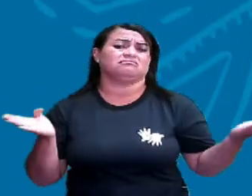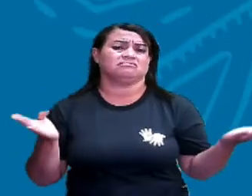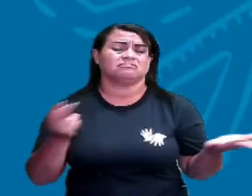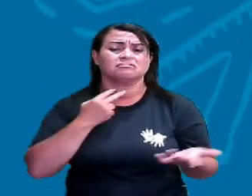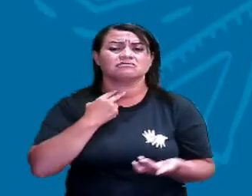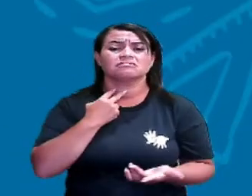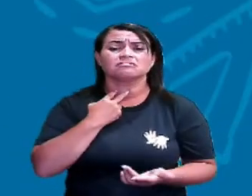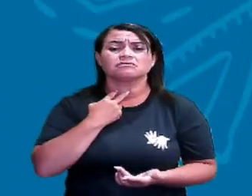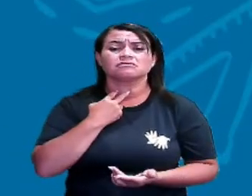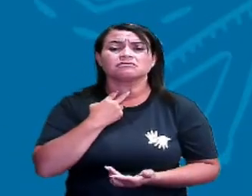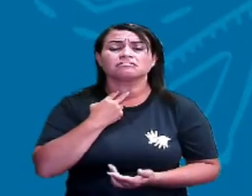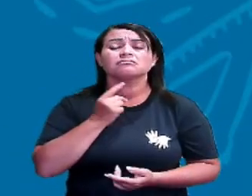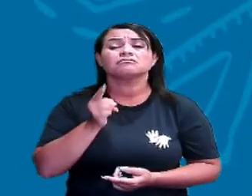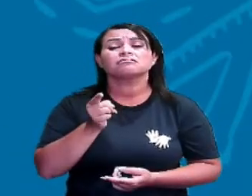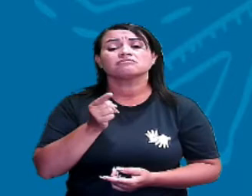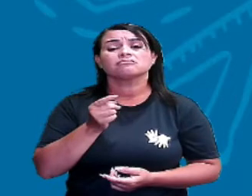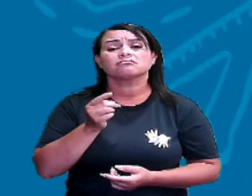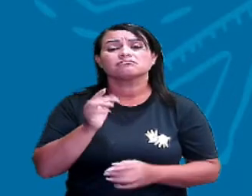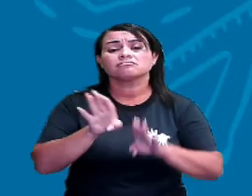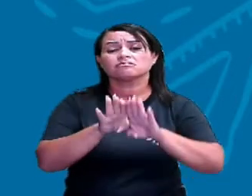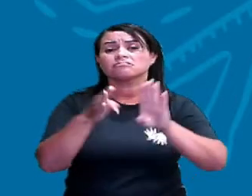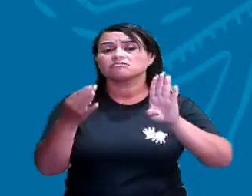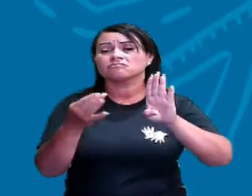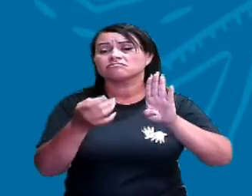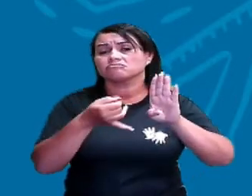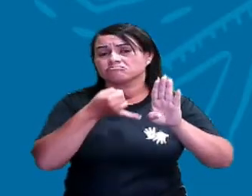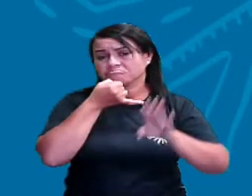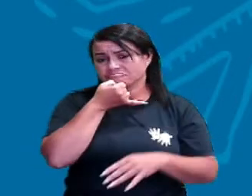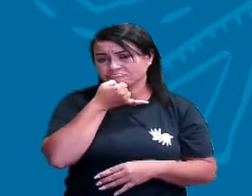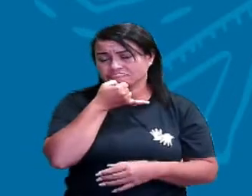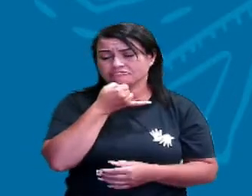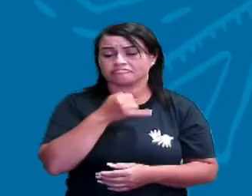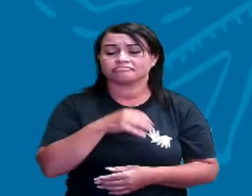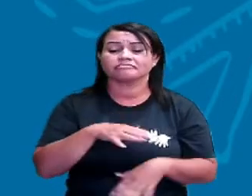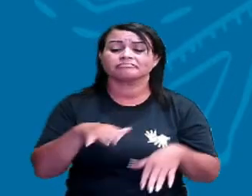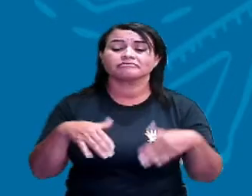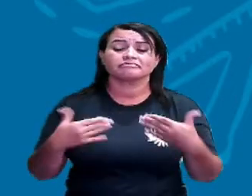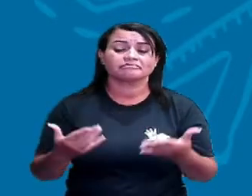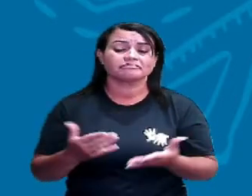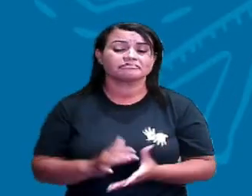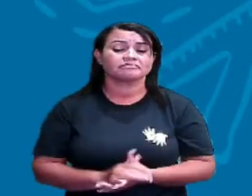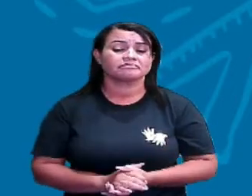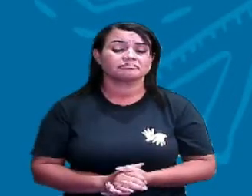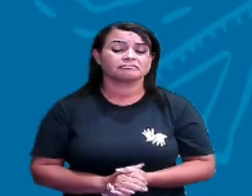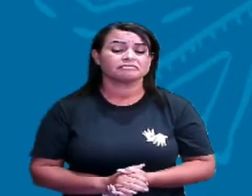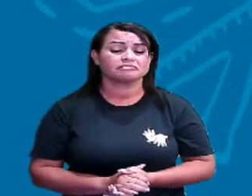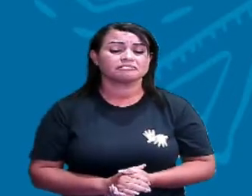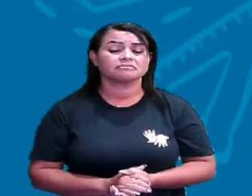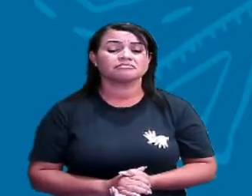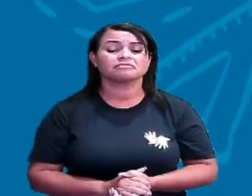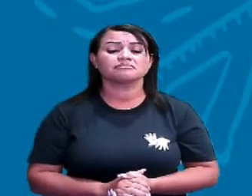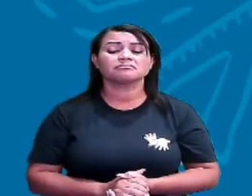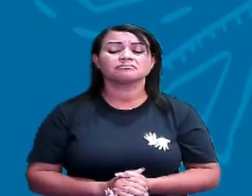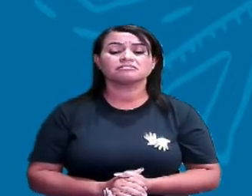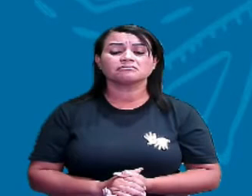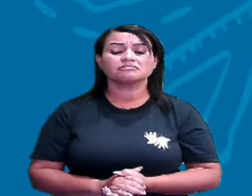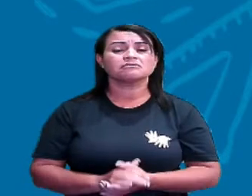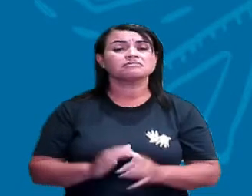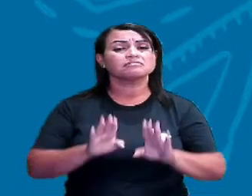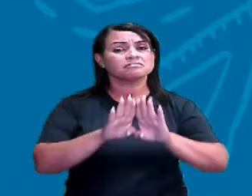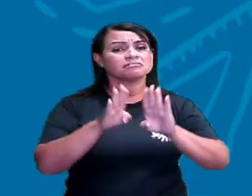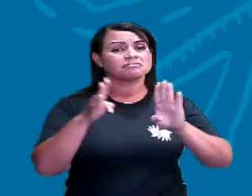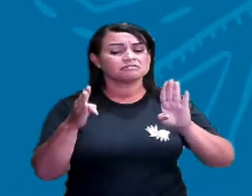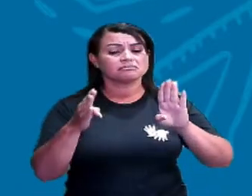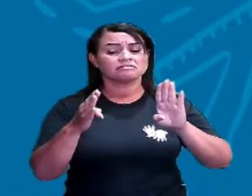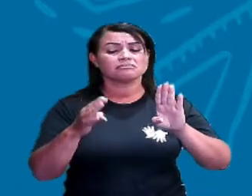se sentiu triste por conta disso. E aí, no próximo, ela diz